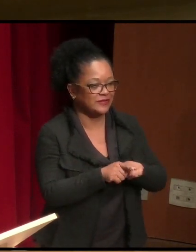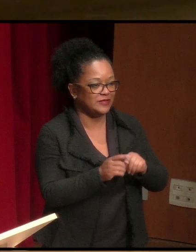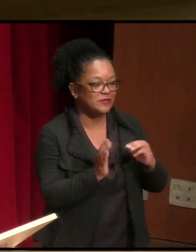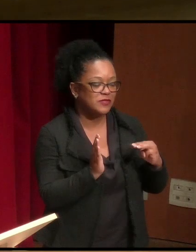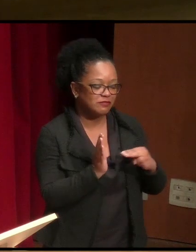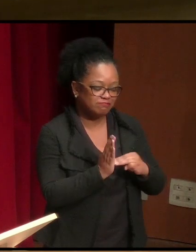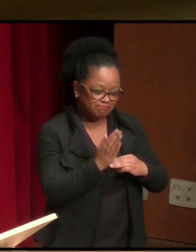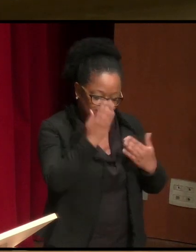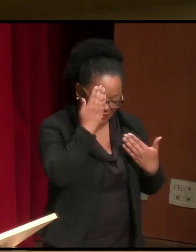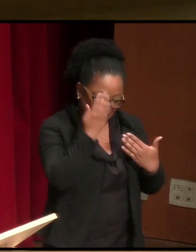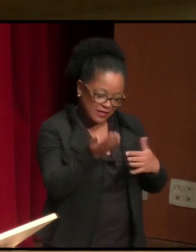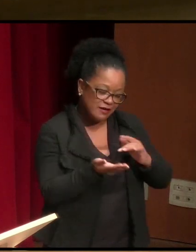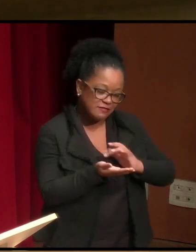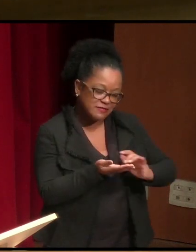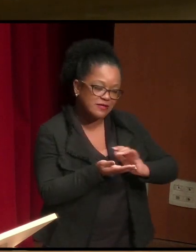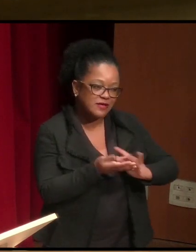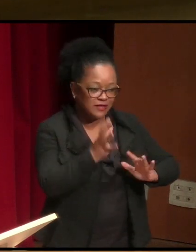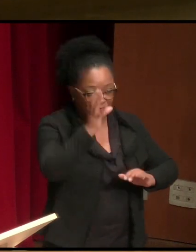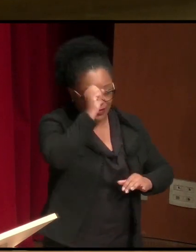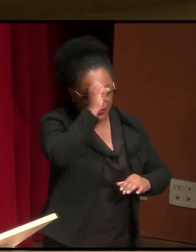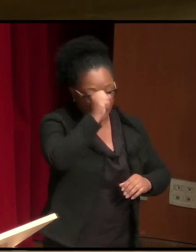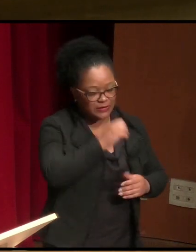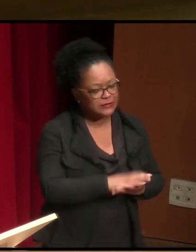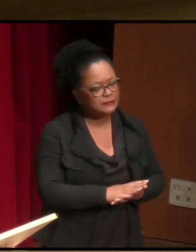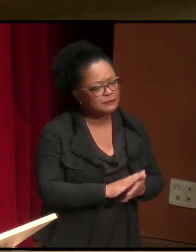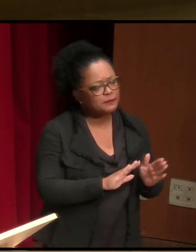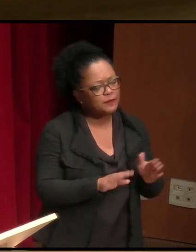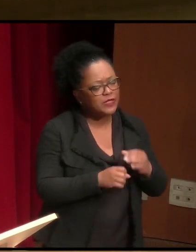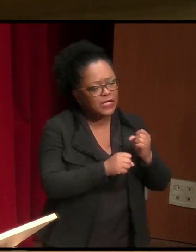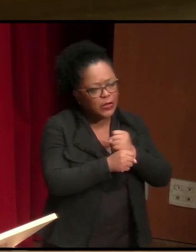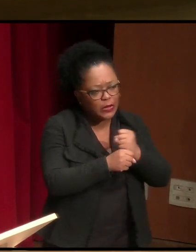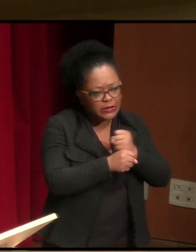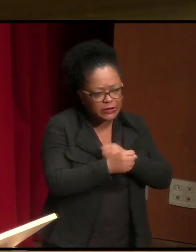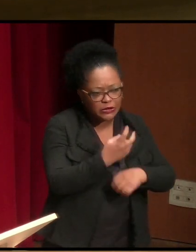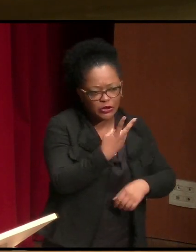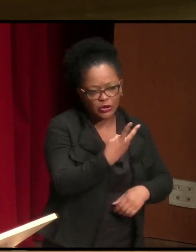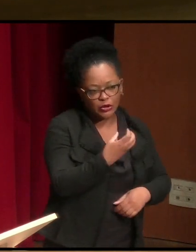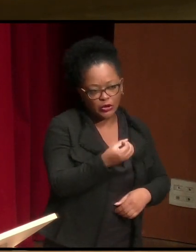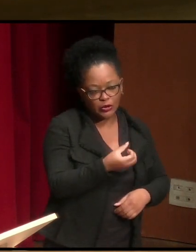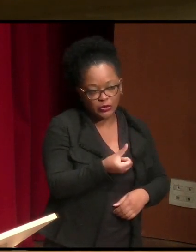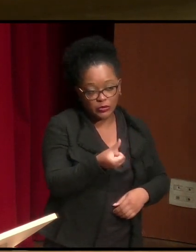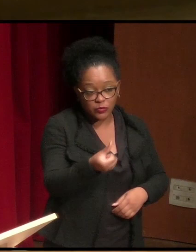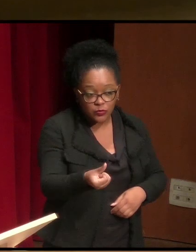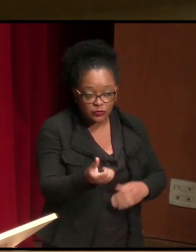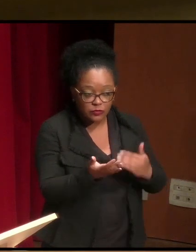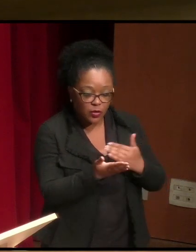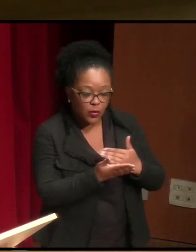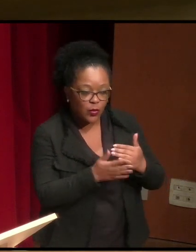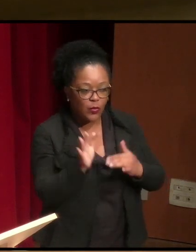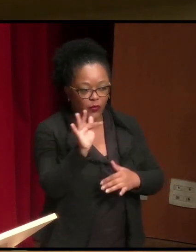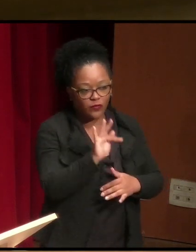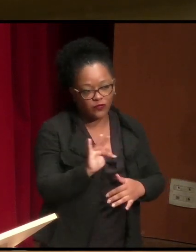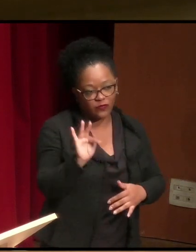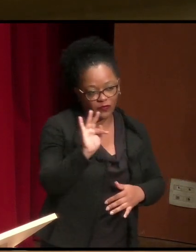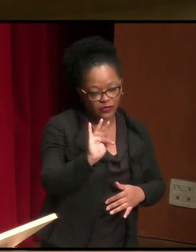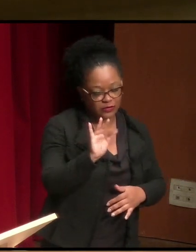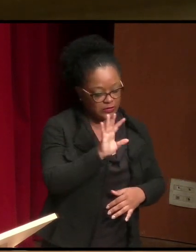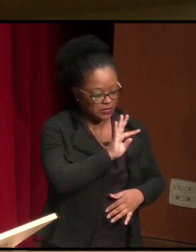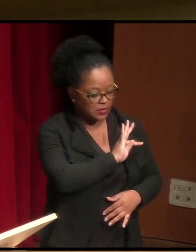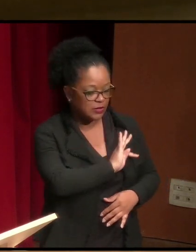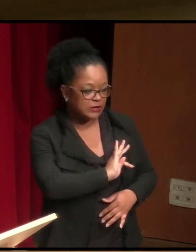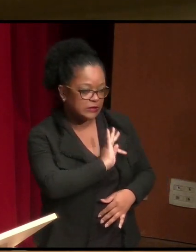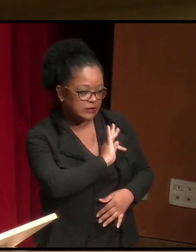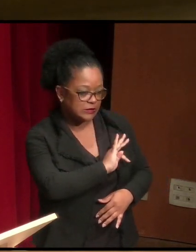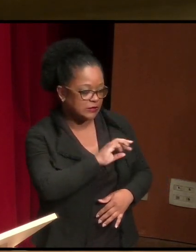Então, em 2006 eu comecei a faculdade de teologia aqui em São Paulo, no Rude Ramos, né,